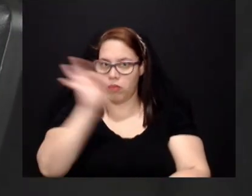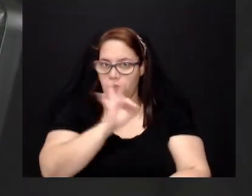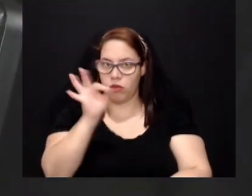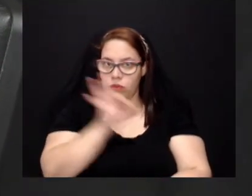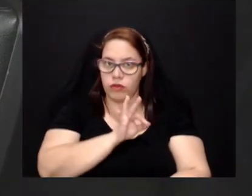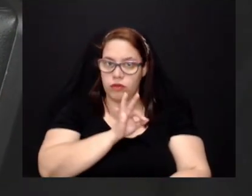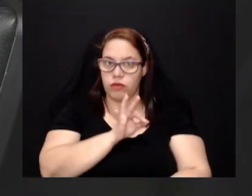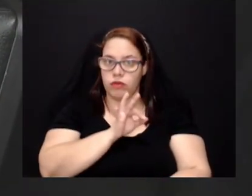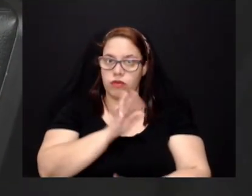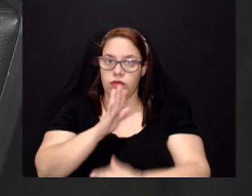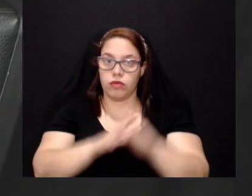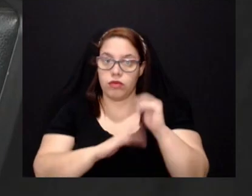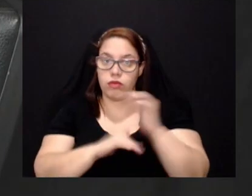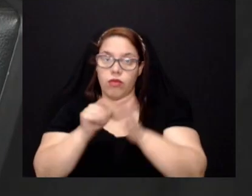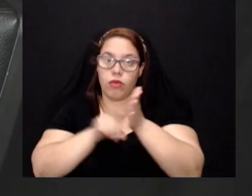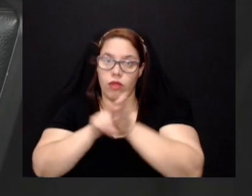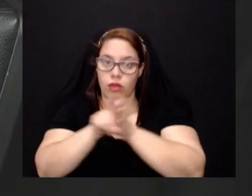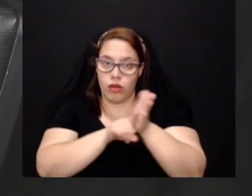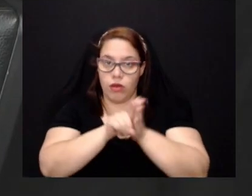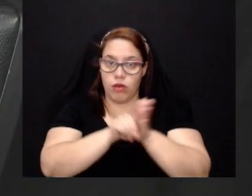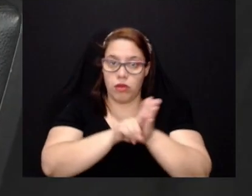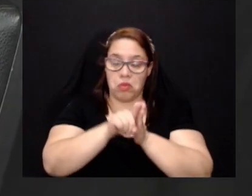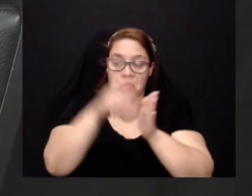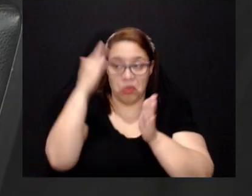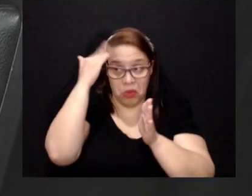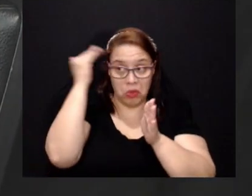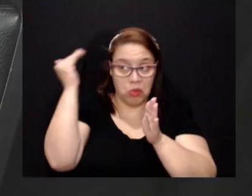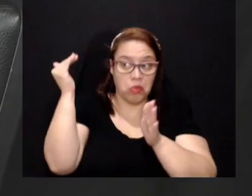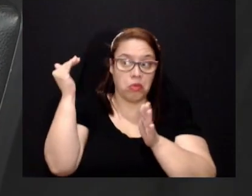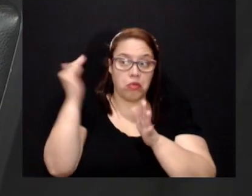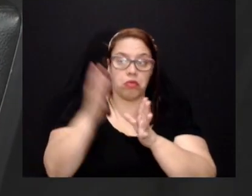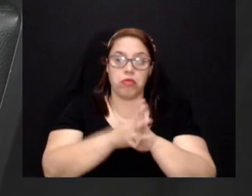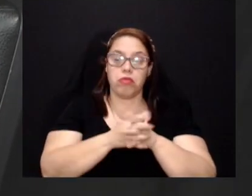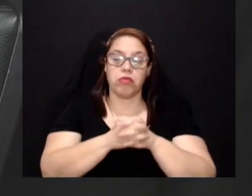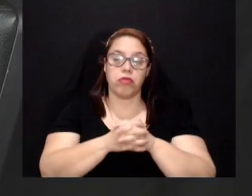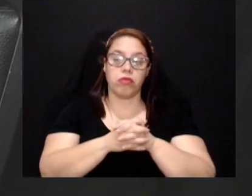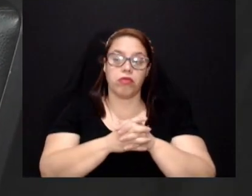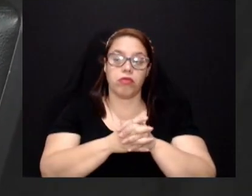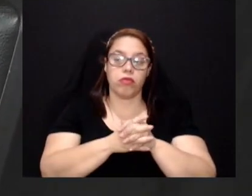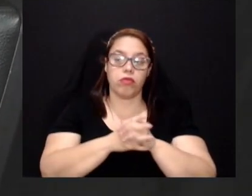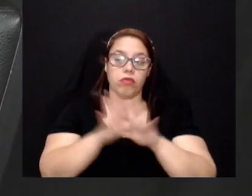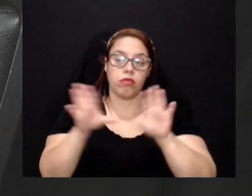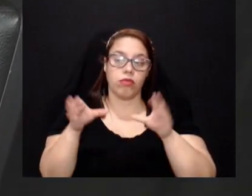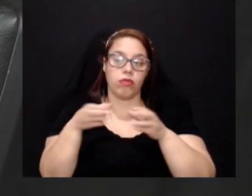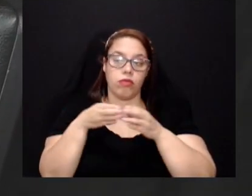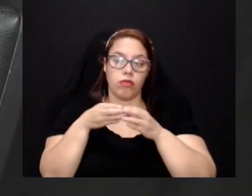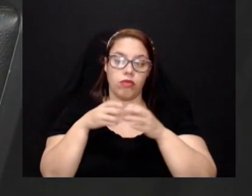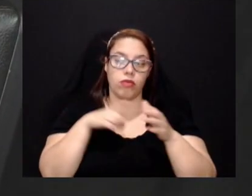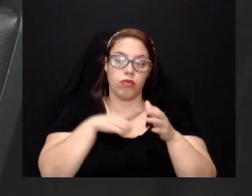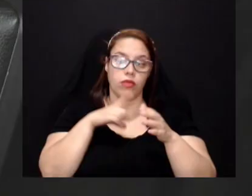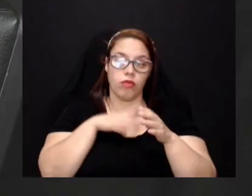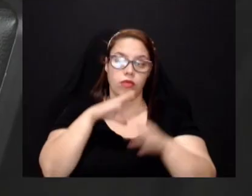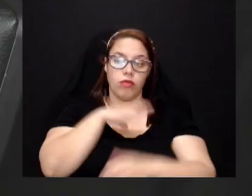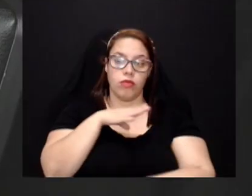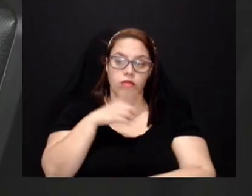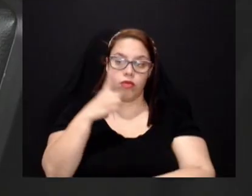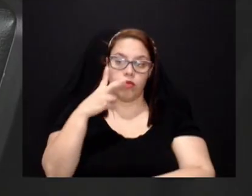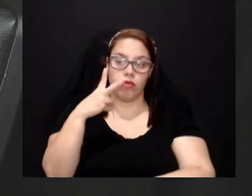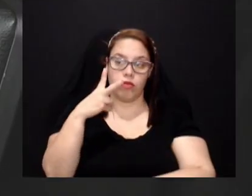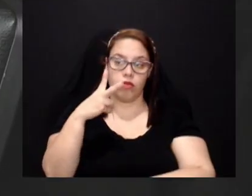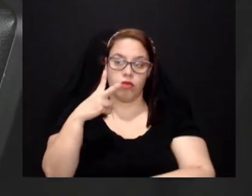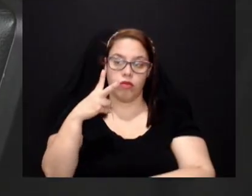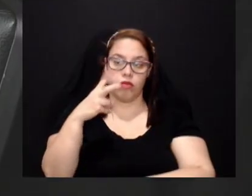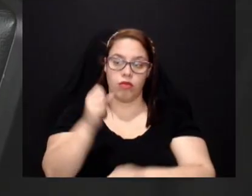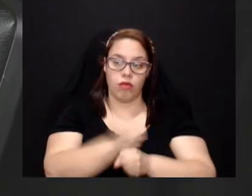da pesquisa acadêmica, e é um coletivo que existe na cidade há 12 anos, né?